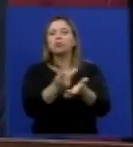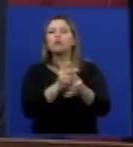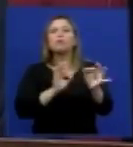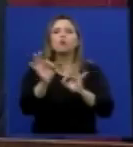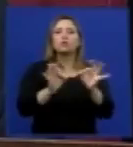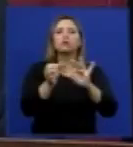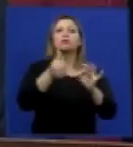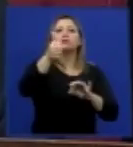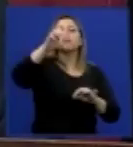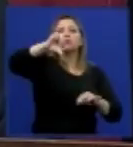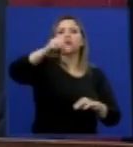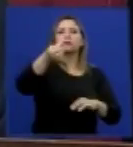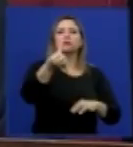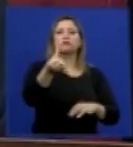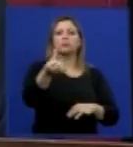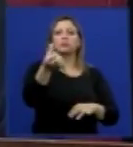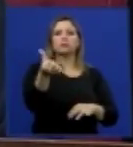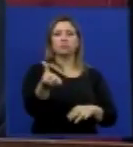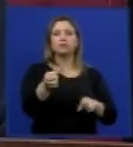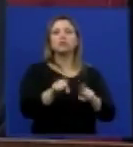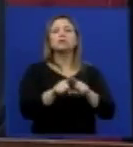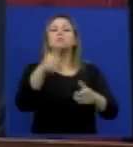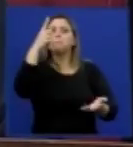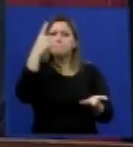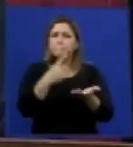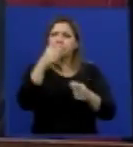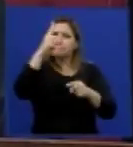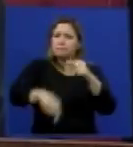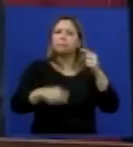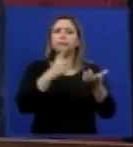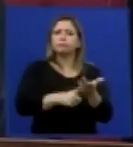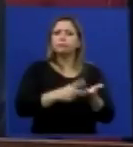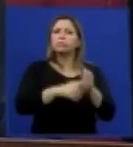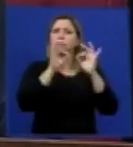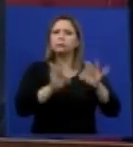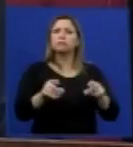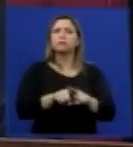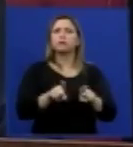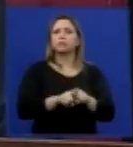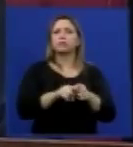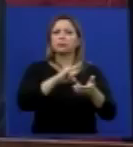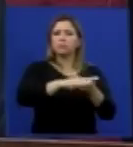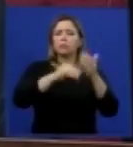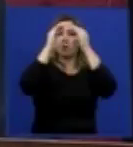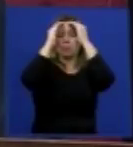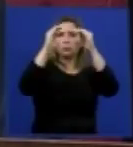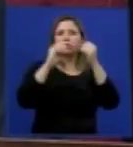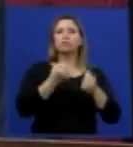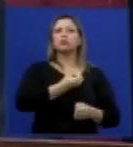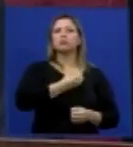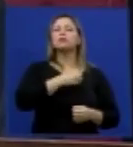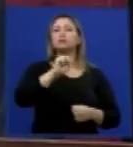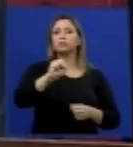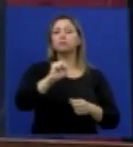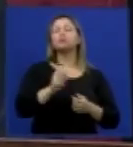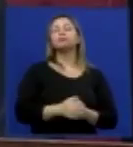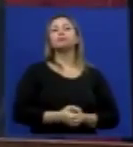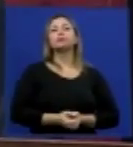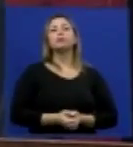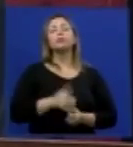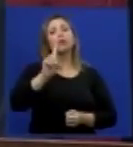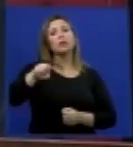de 1996, em reforço à proibição geral constante da portaria DSEX número 8. Posteriormente,